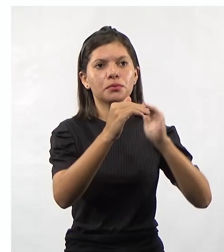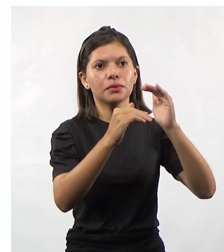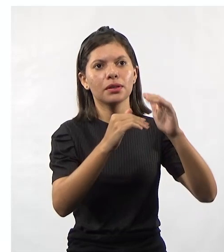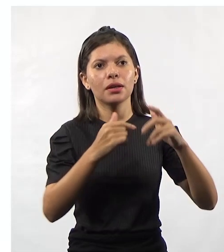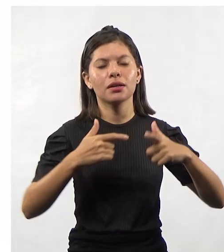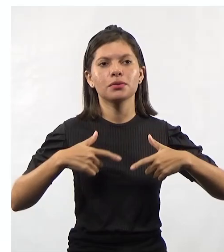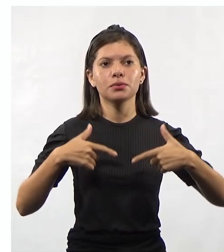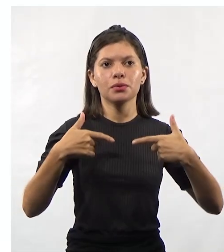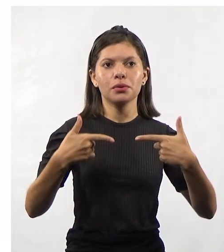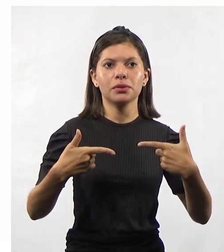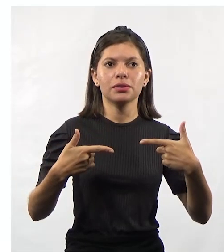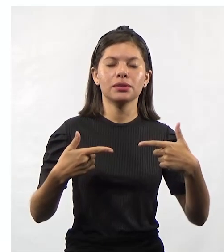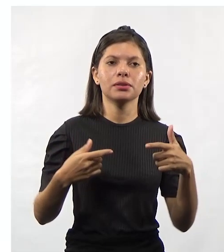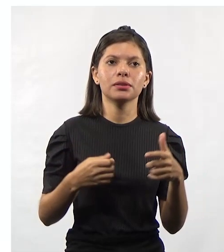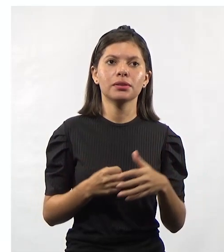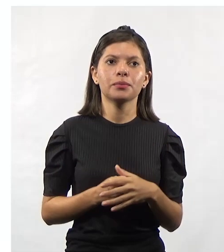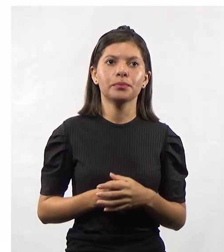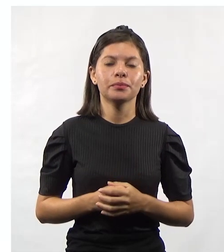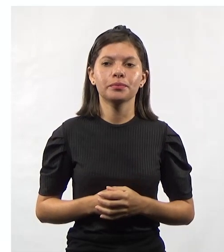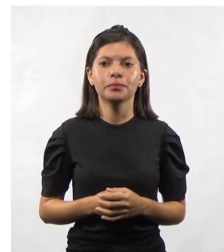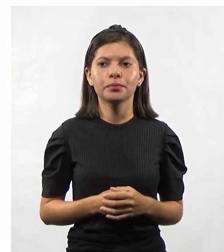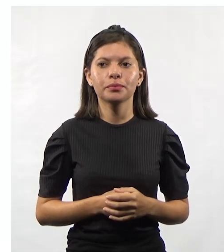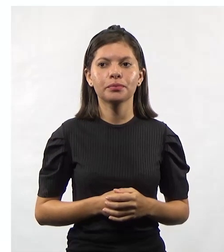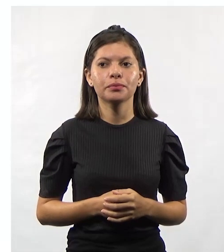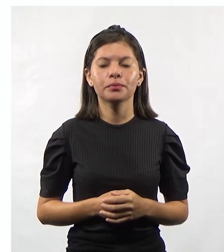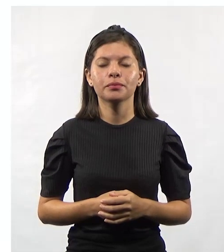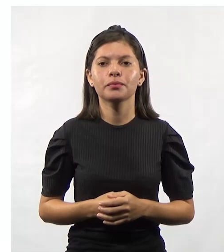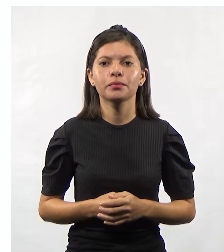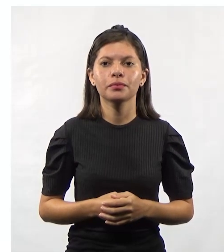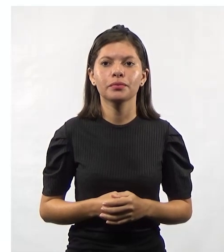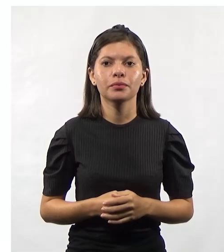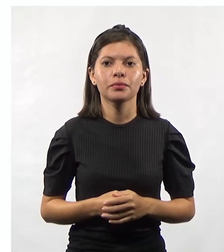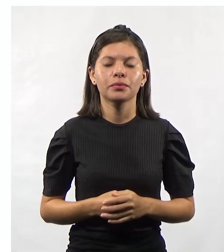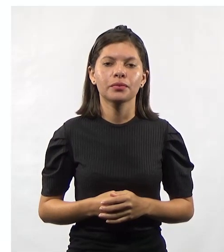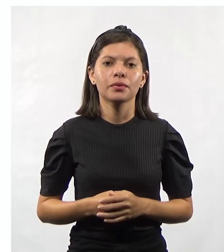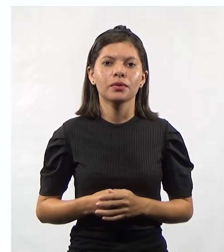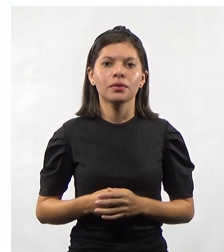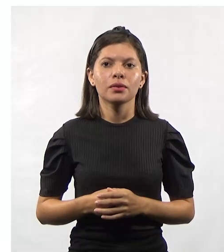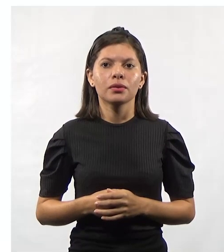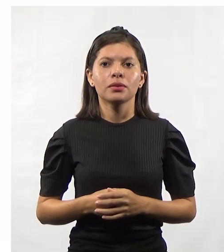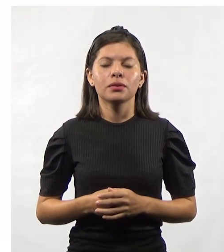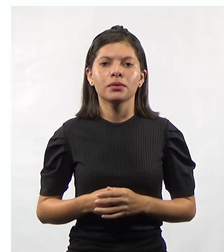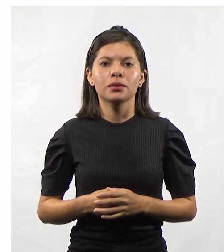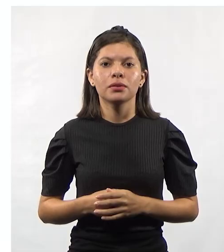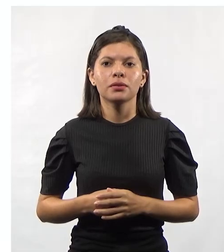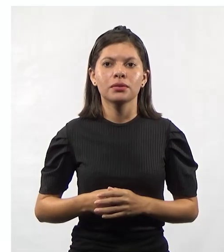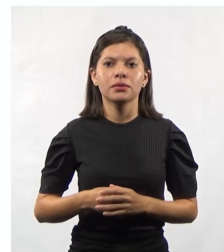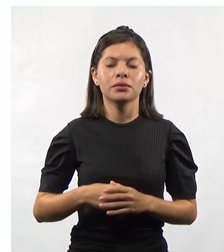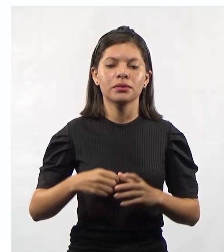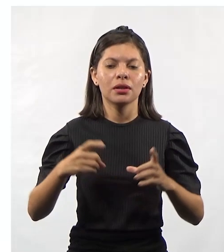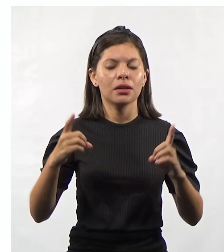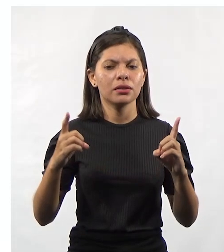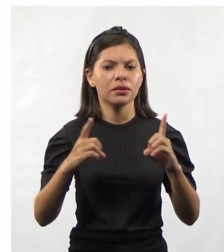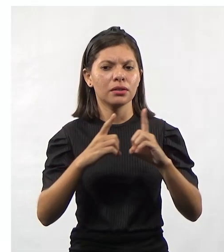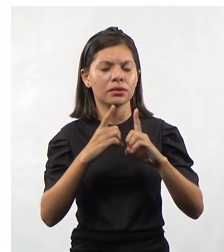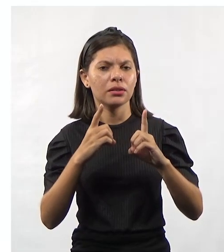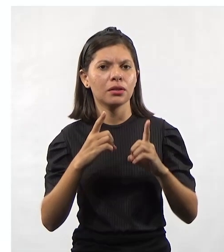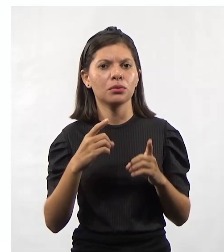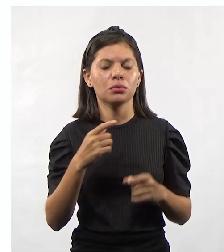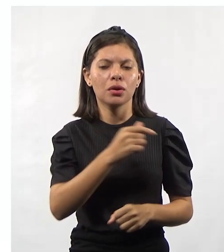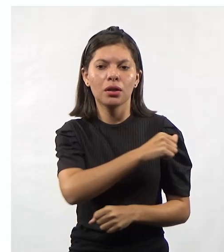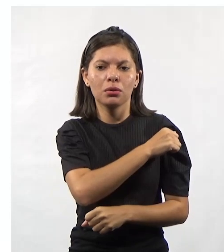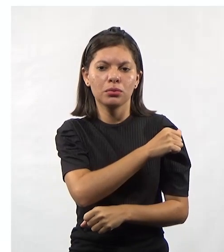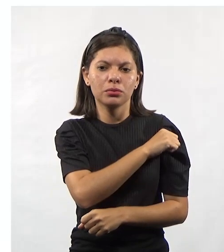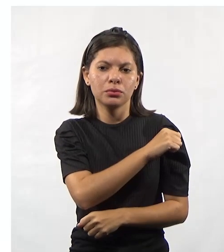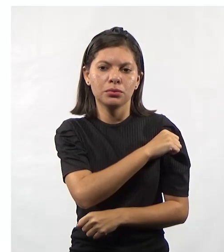possibilitam desenvolver ações que possam, né, estar atingindo, que possam estar atendendo os